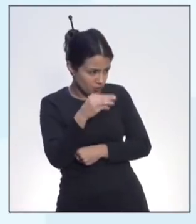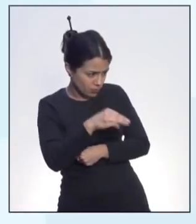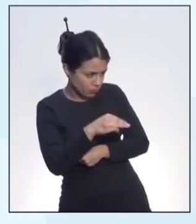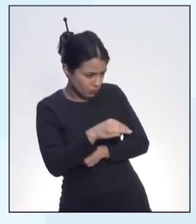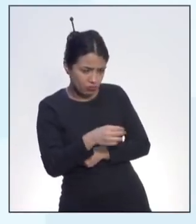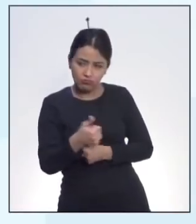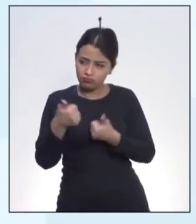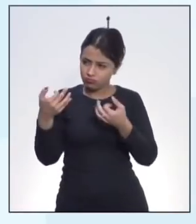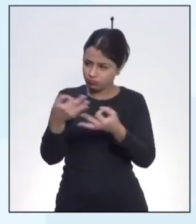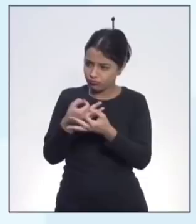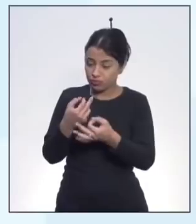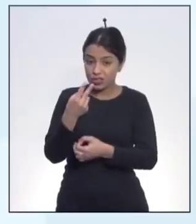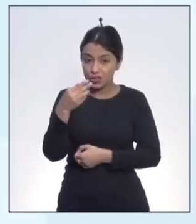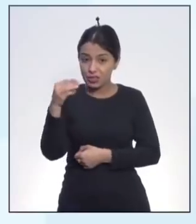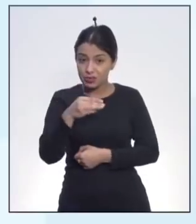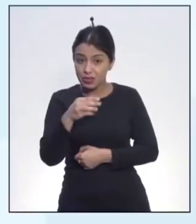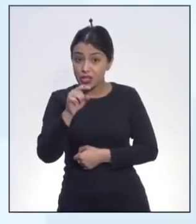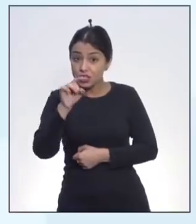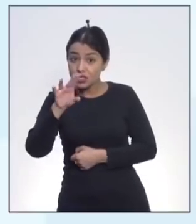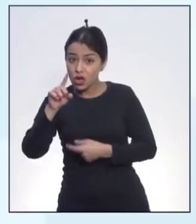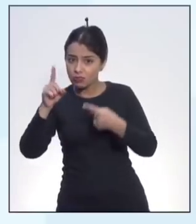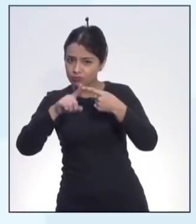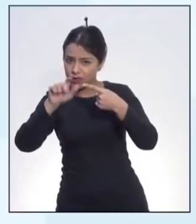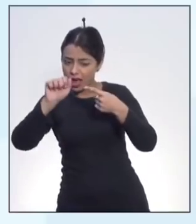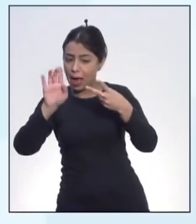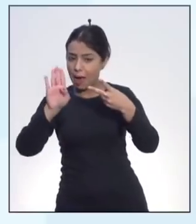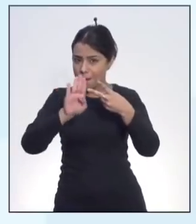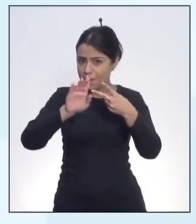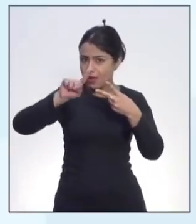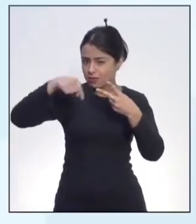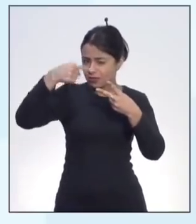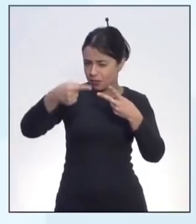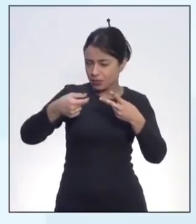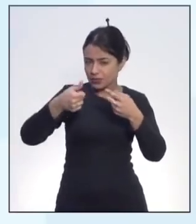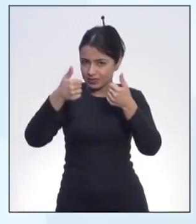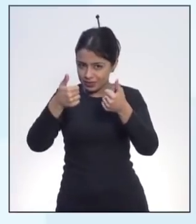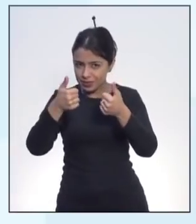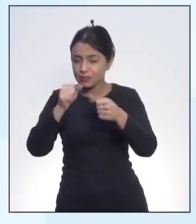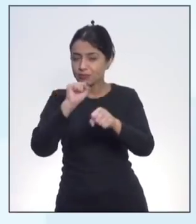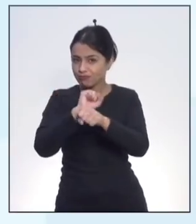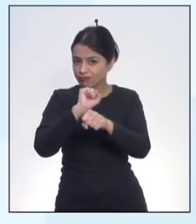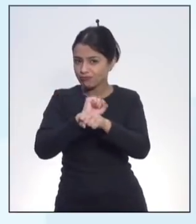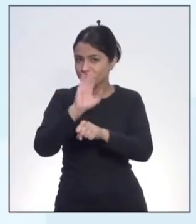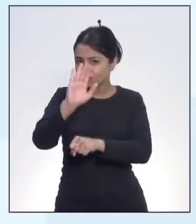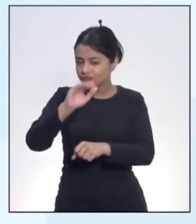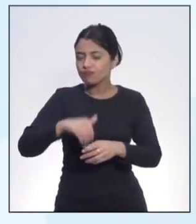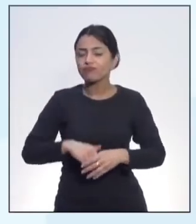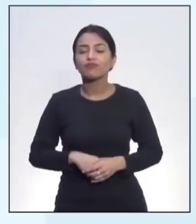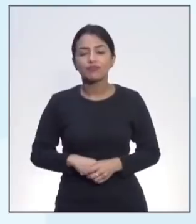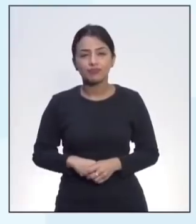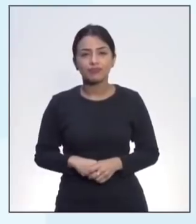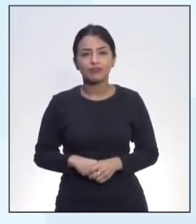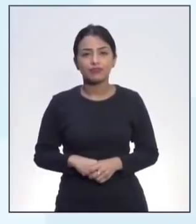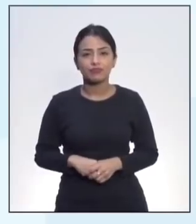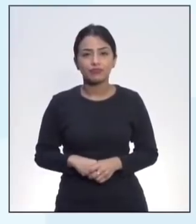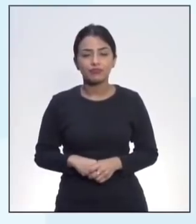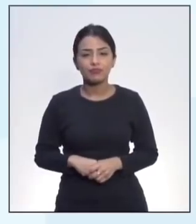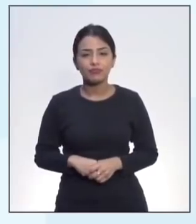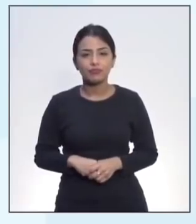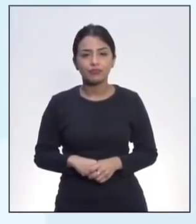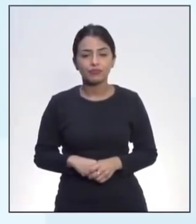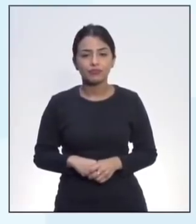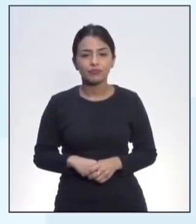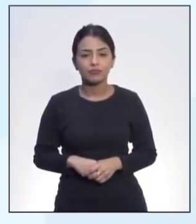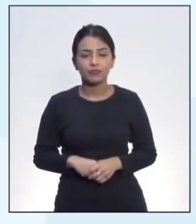2 minutinhos. Responde só a letra A. A letra B a gente vai desenvolver um pouquinho mais com vocês. Tudo bem? A letra A, 2 minutinhos, a